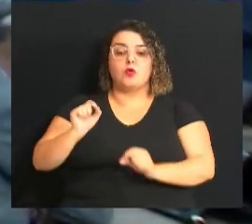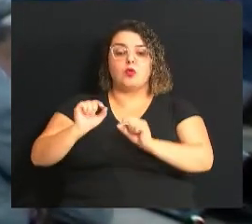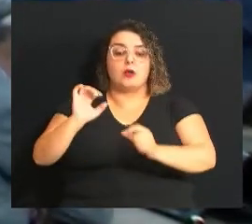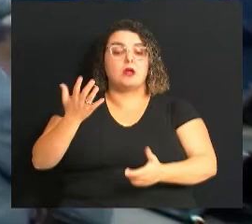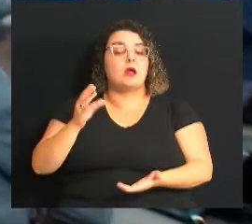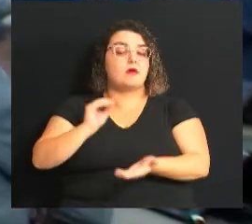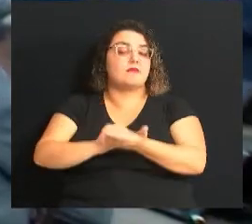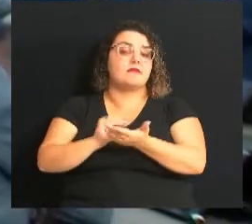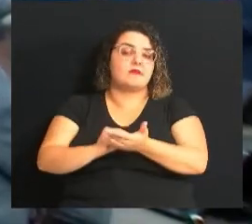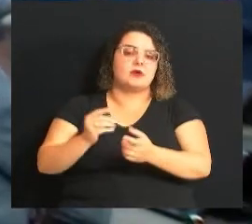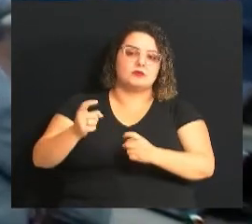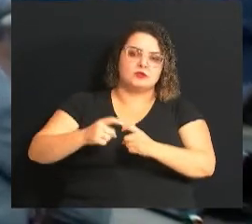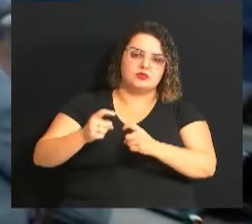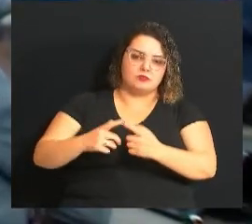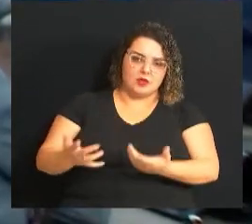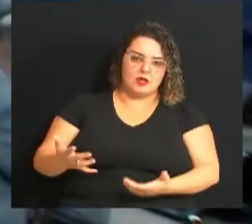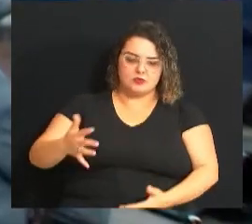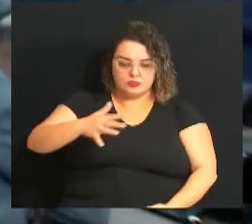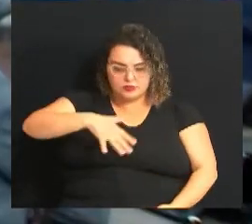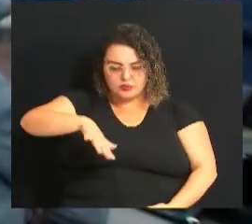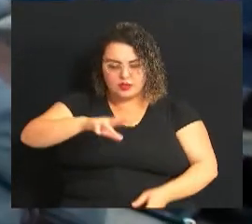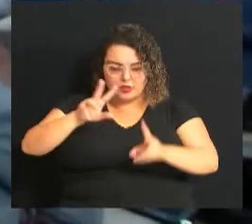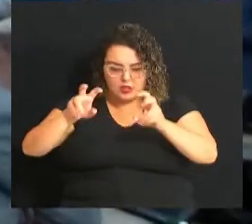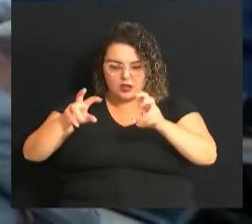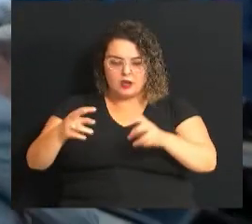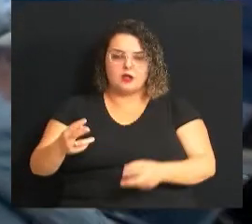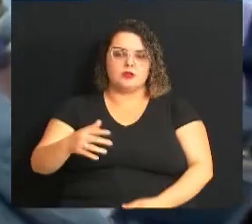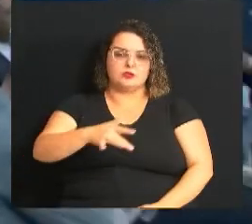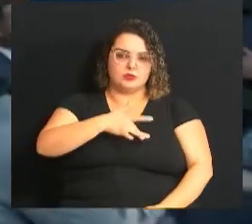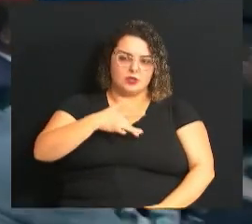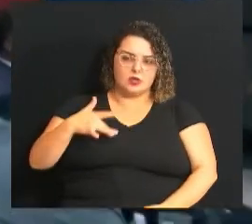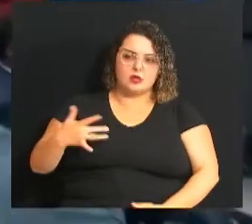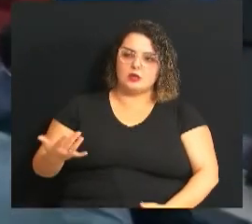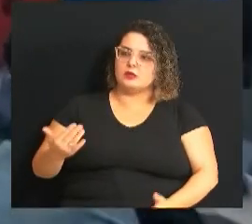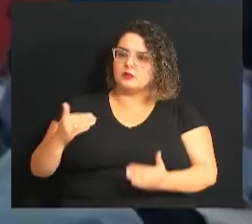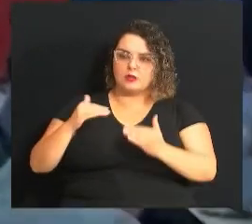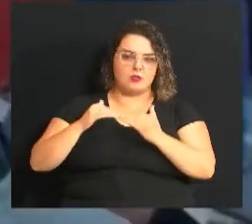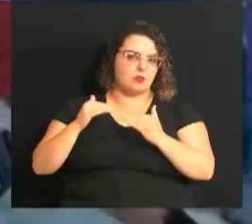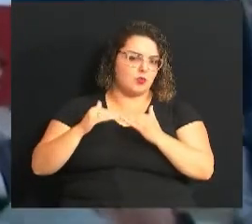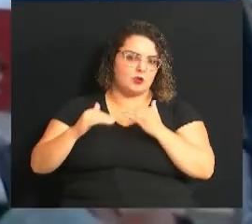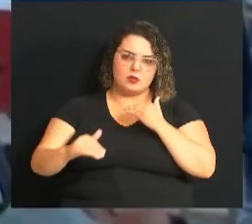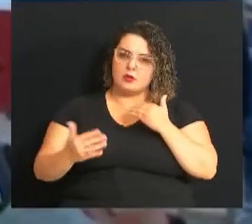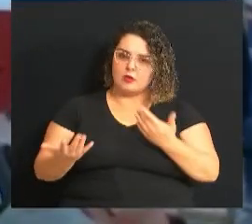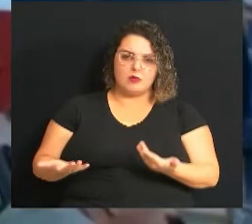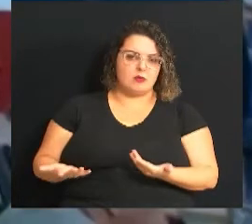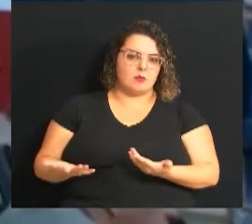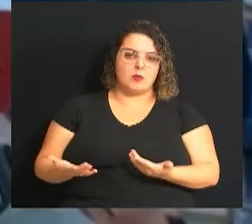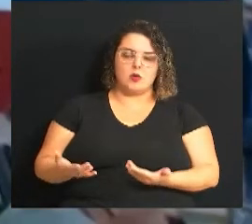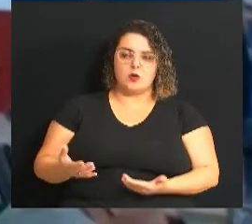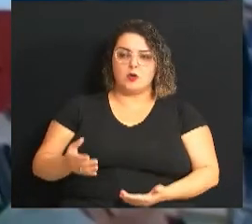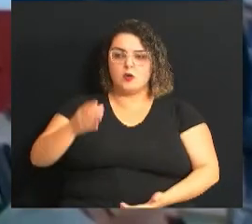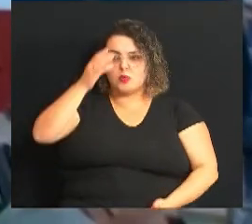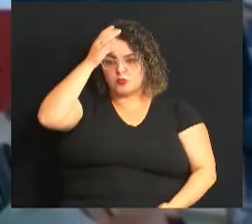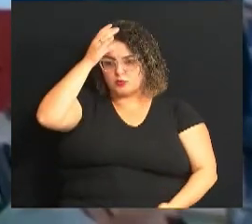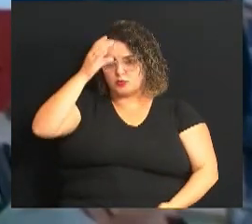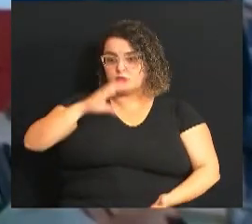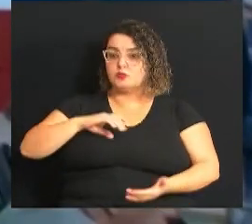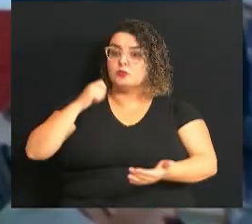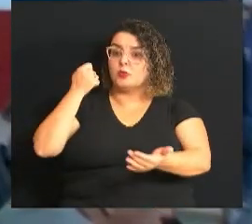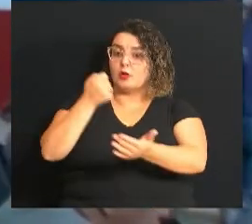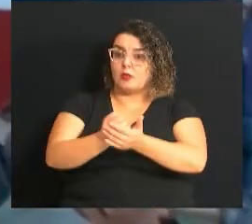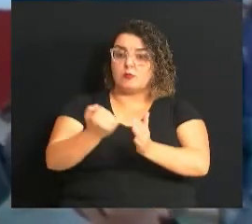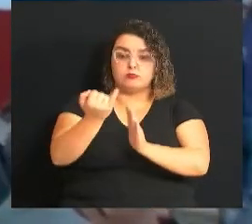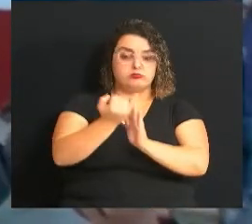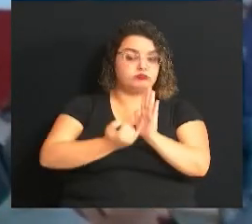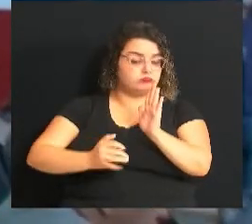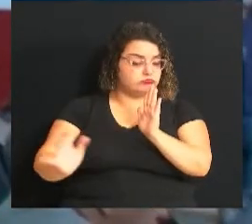de médico é algo que nós não podemos concordar em hipótese alguma, né? O munícipe que paga altíssimos impostos